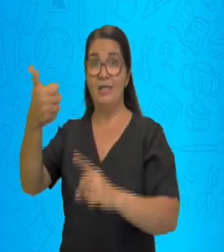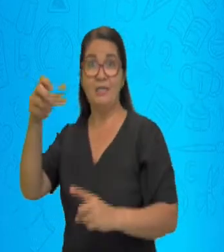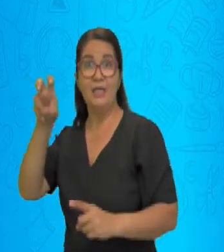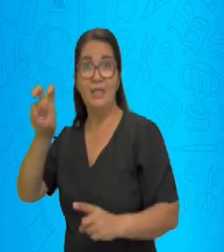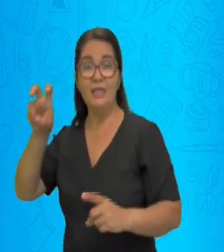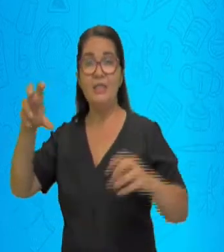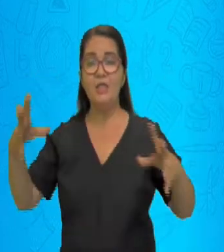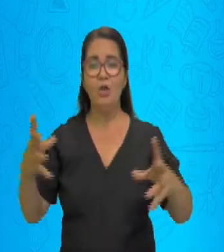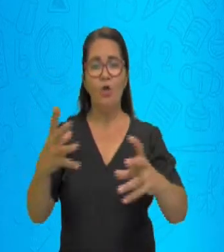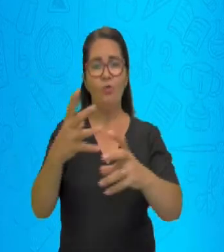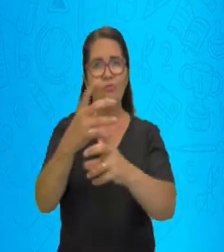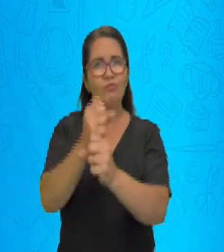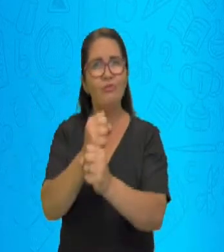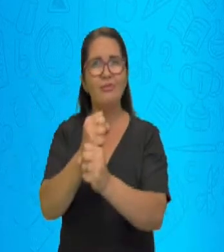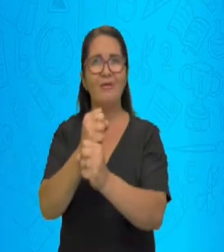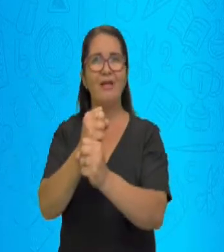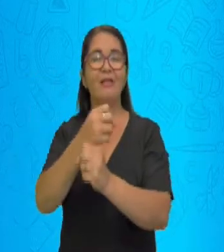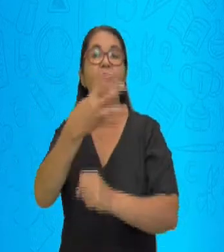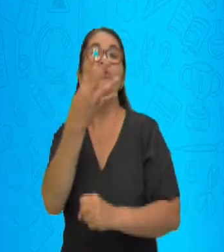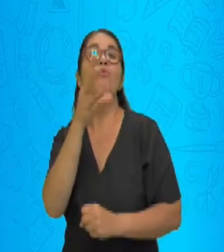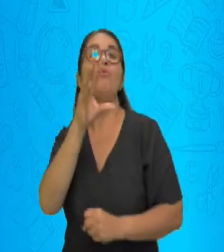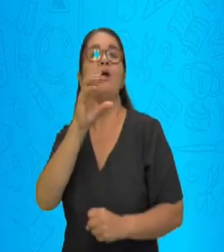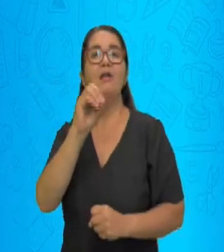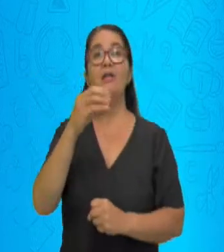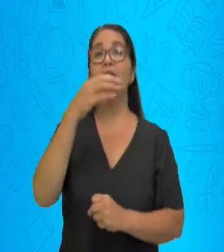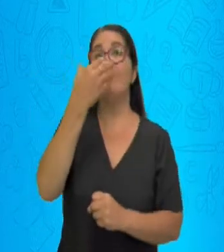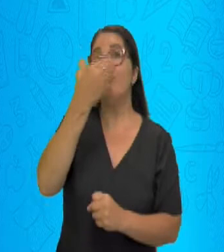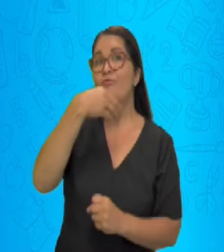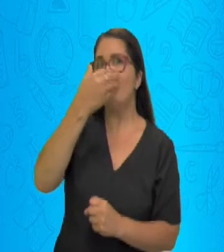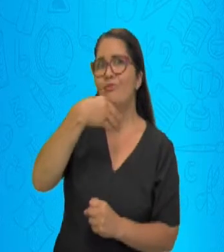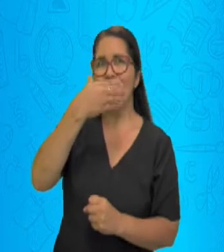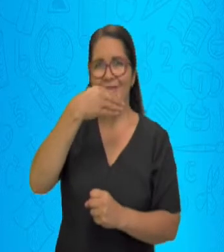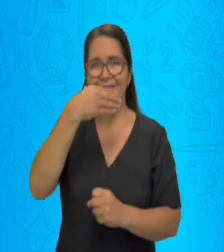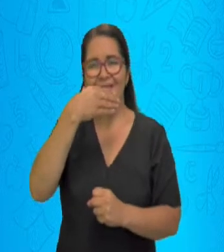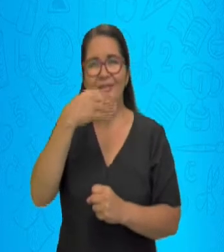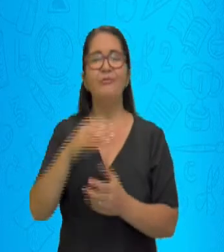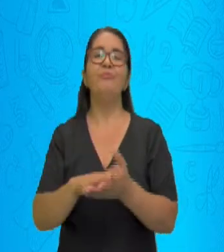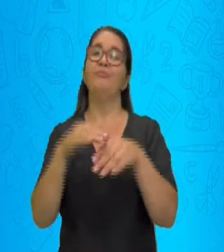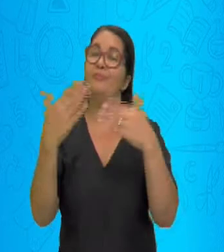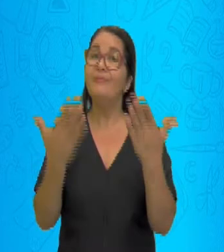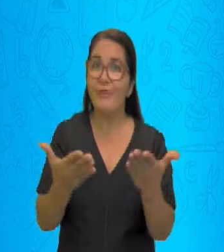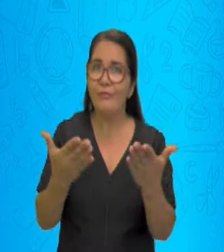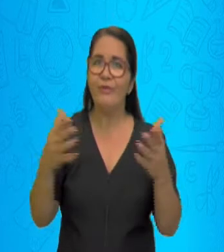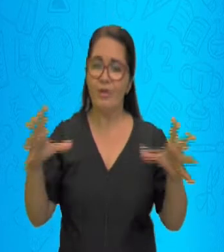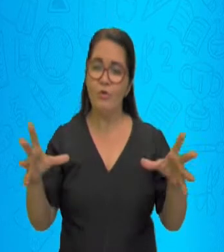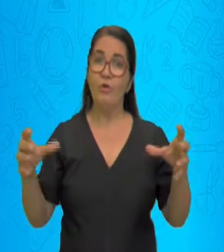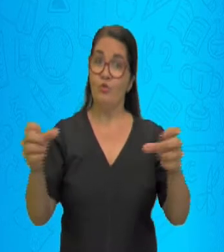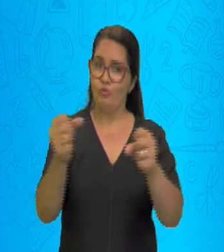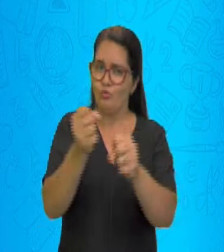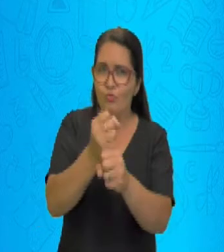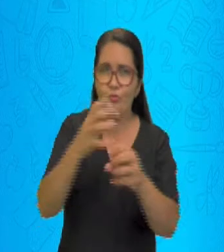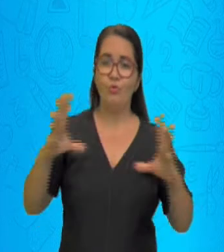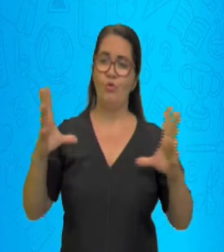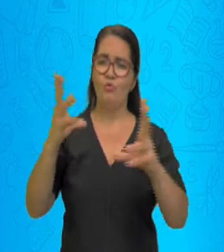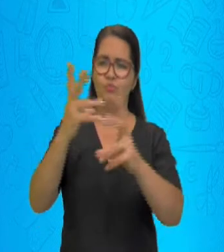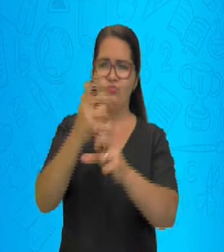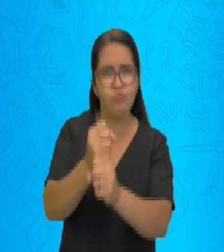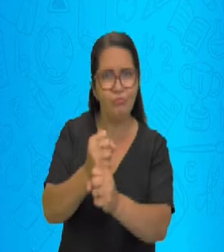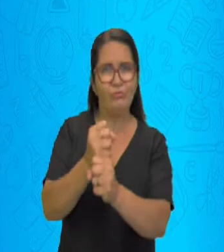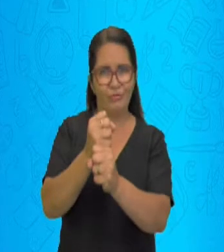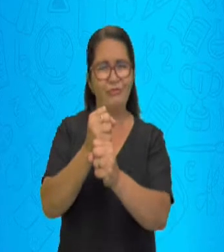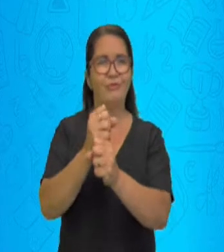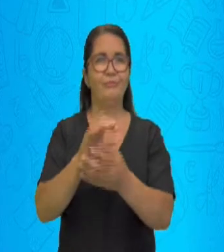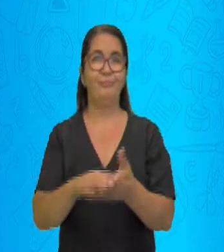de 45 frutas. Isso me dá uma ideia de juntar. Uma outra ideia bastante interessante que a adição